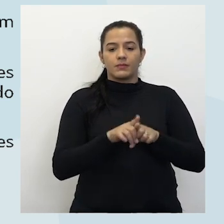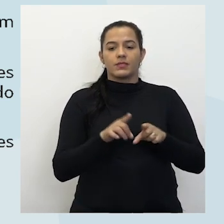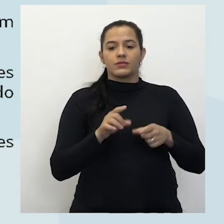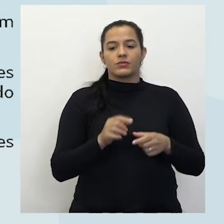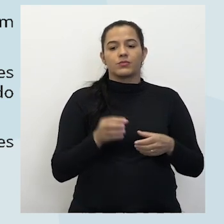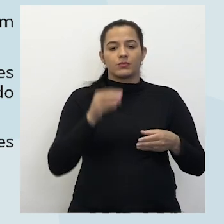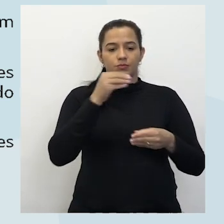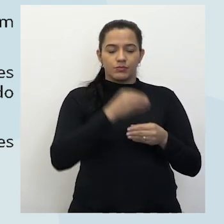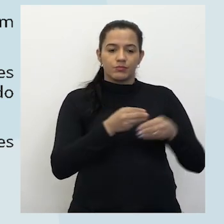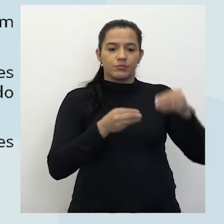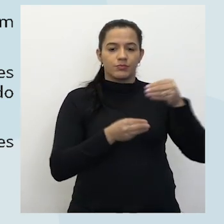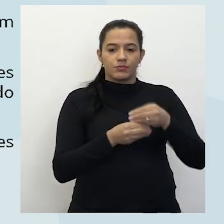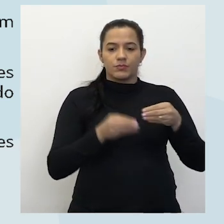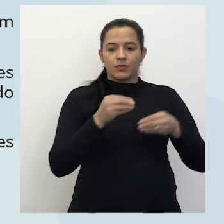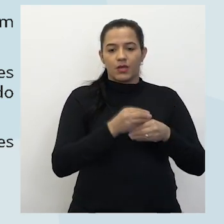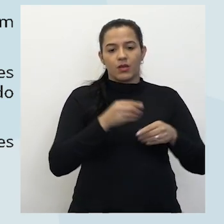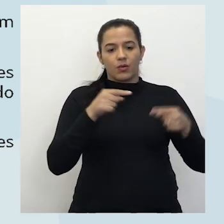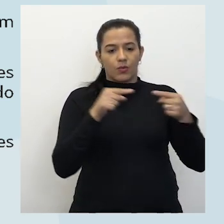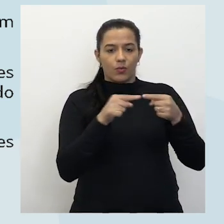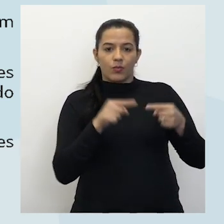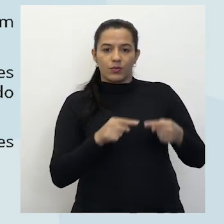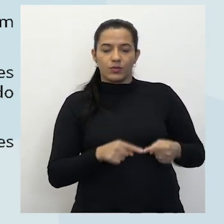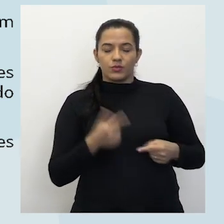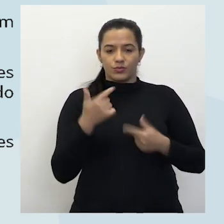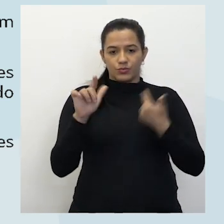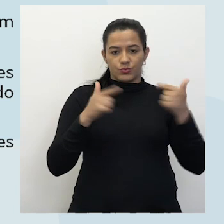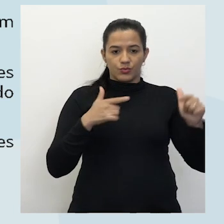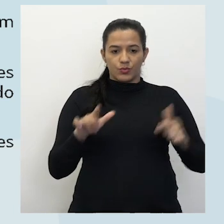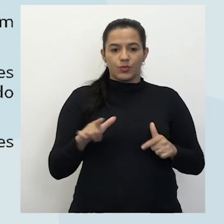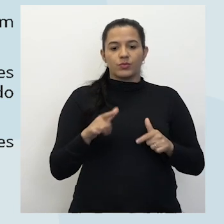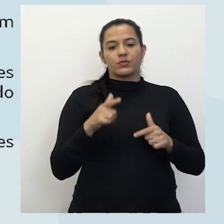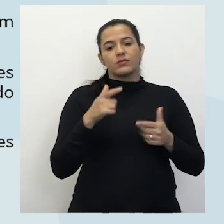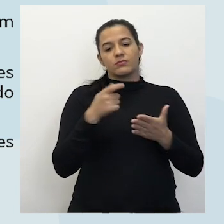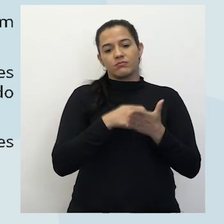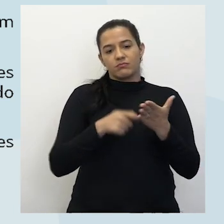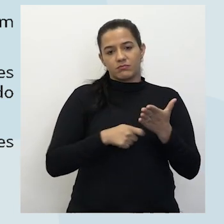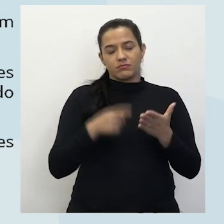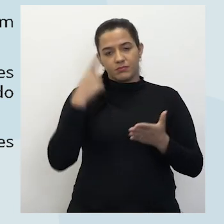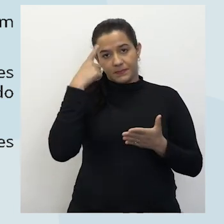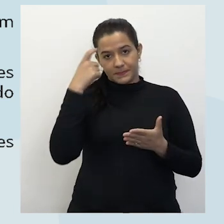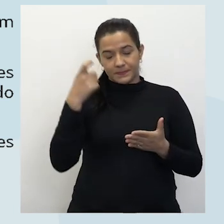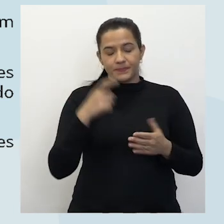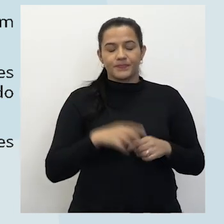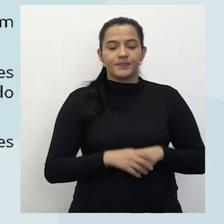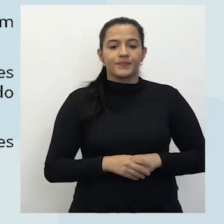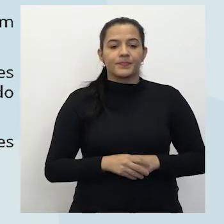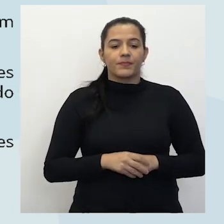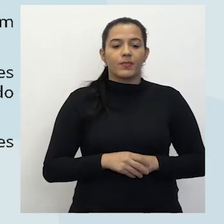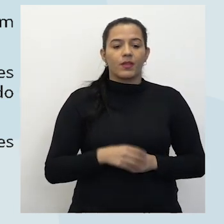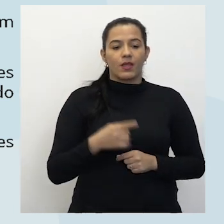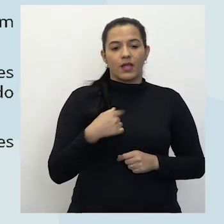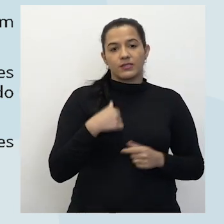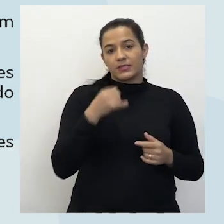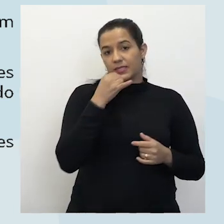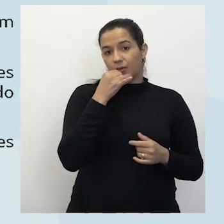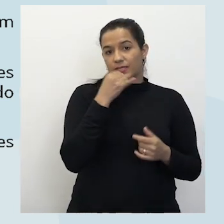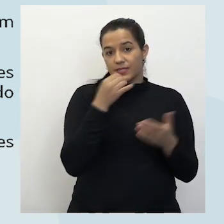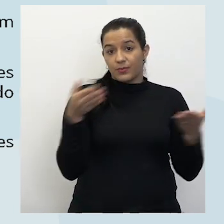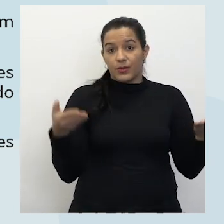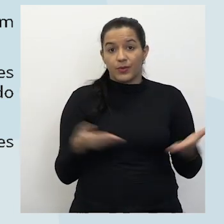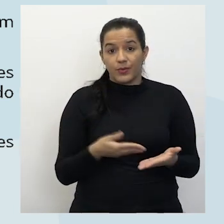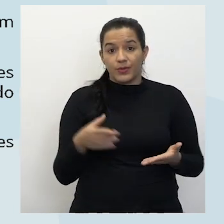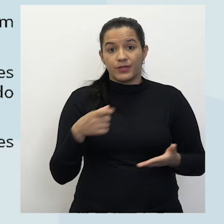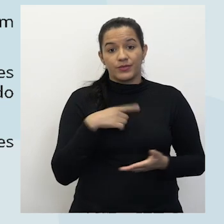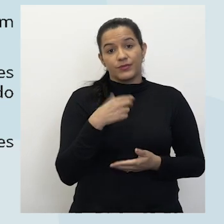combinando aspectos característicos de outras obras ou autores. Eu não vou dar um exemplo de pastiche aqui, porque a gente não consegue tantos